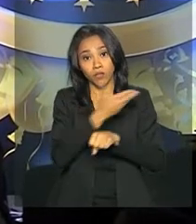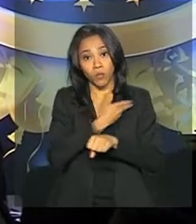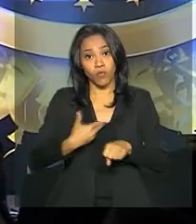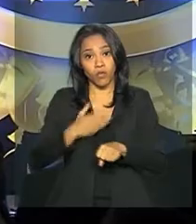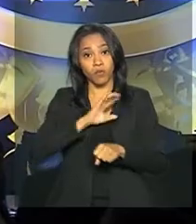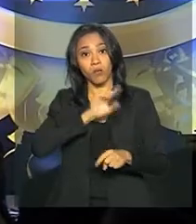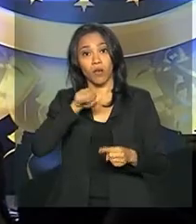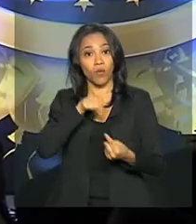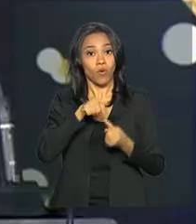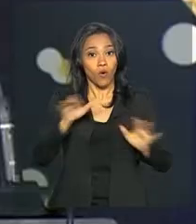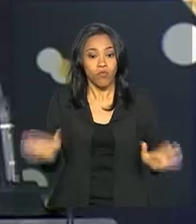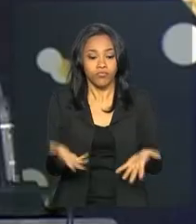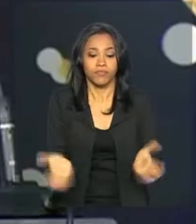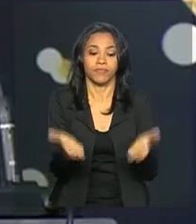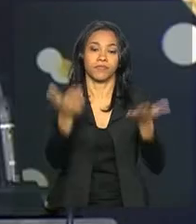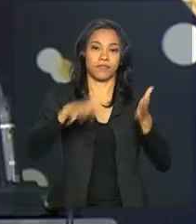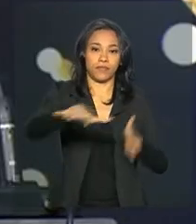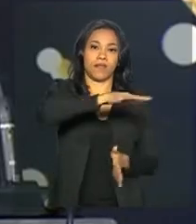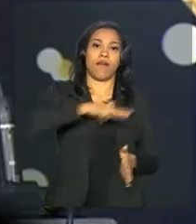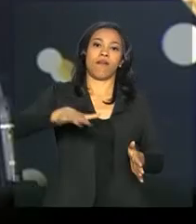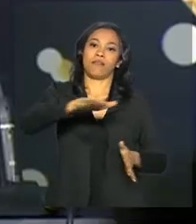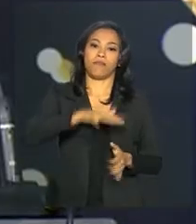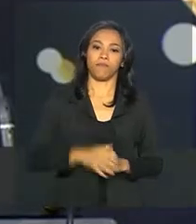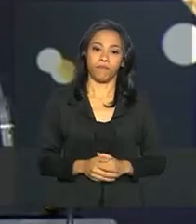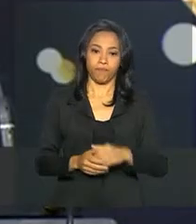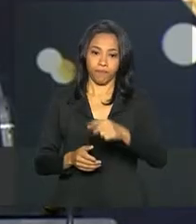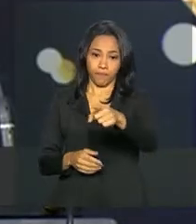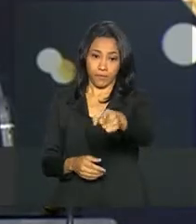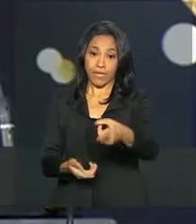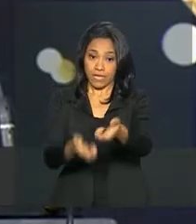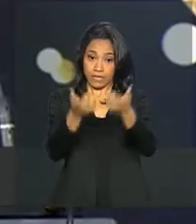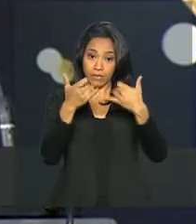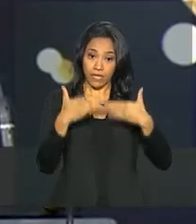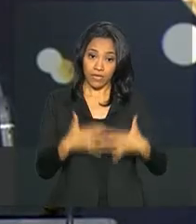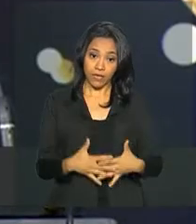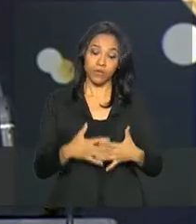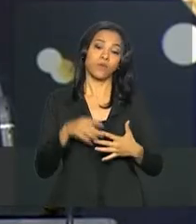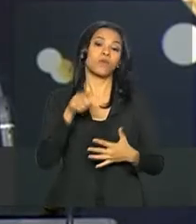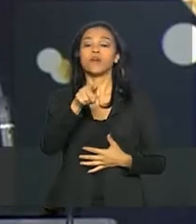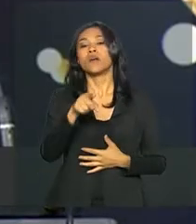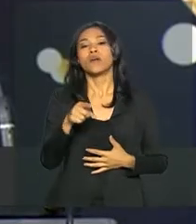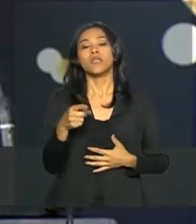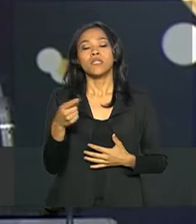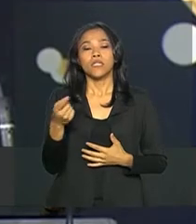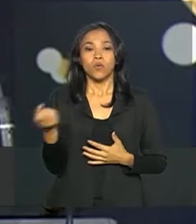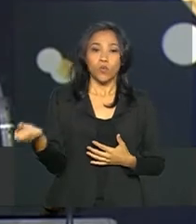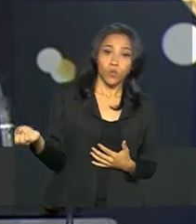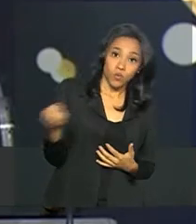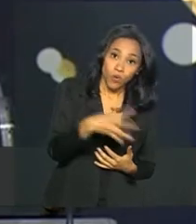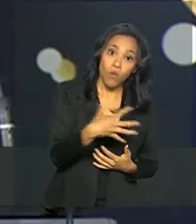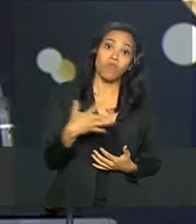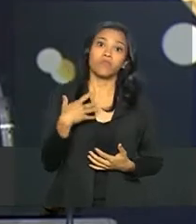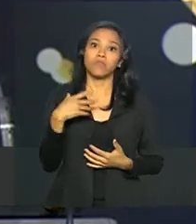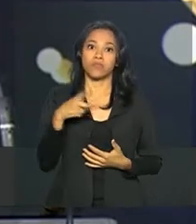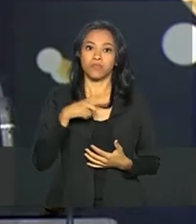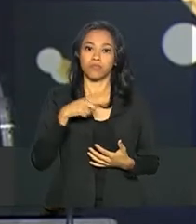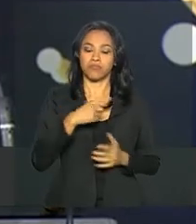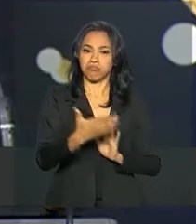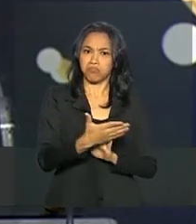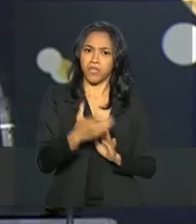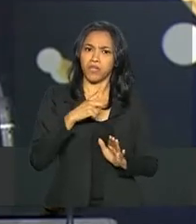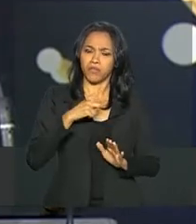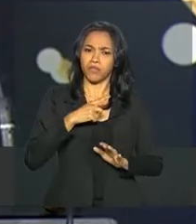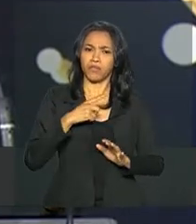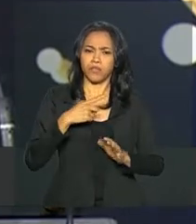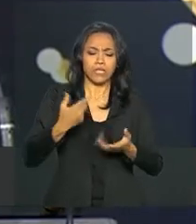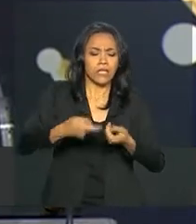setor de varejo com novo status o setor passou a contar com instrumentos jurídicos adicionais para